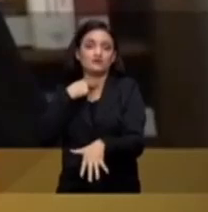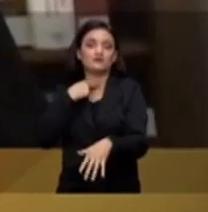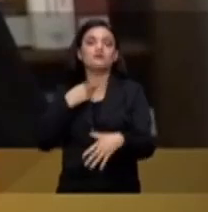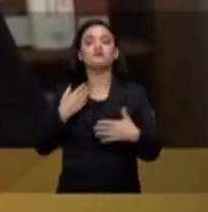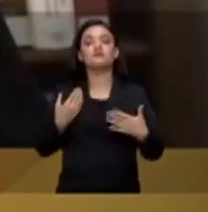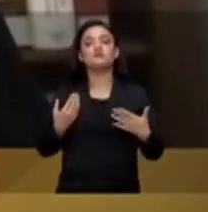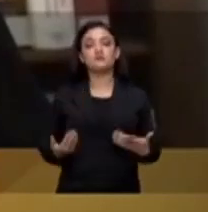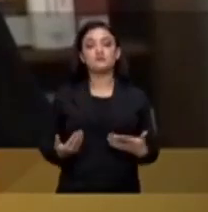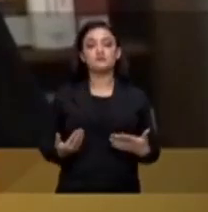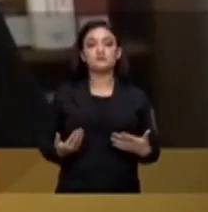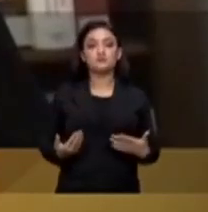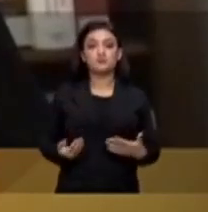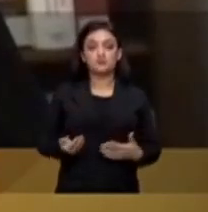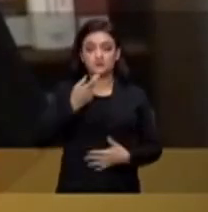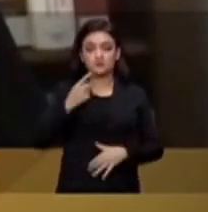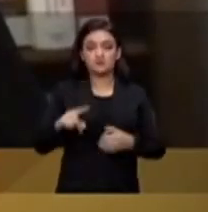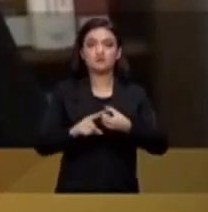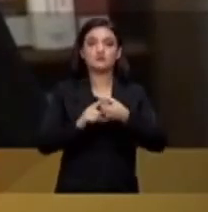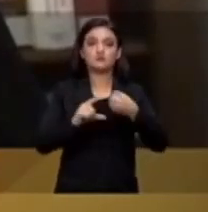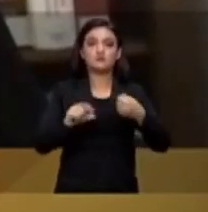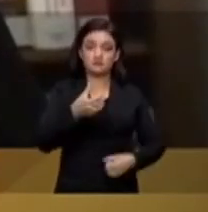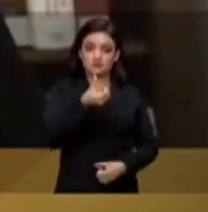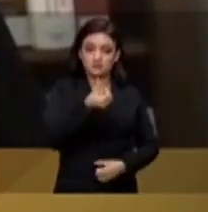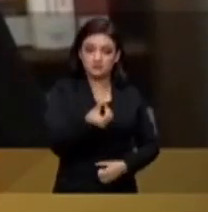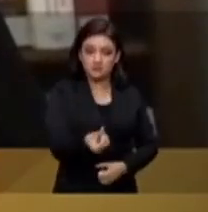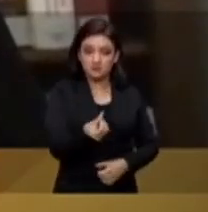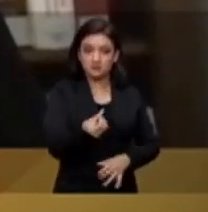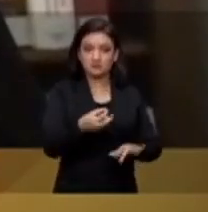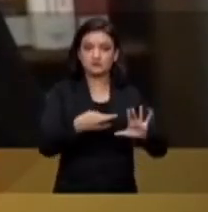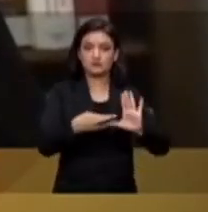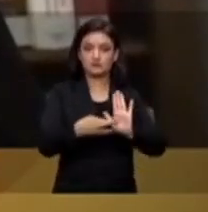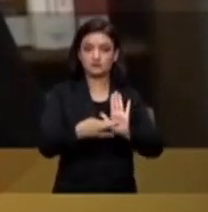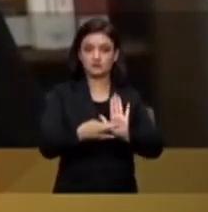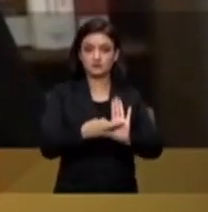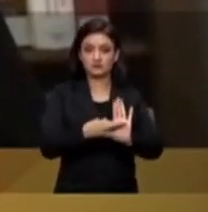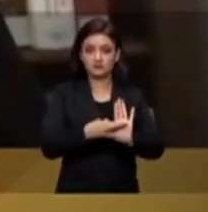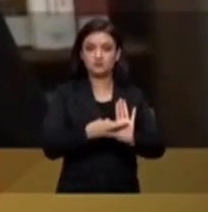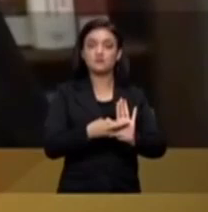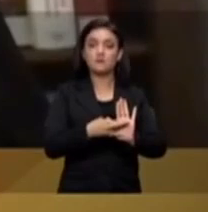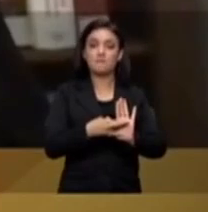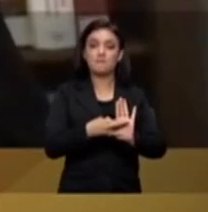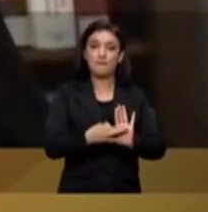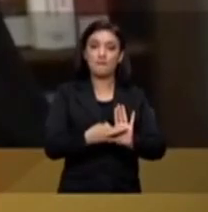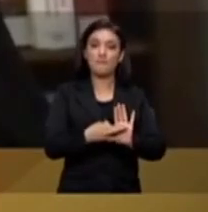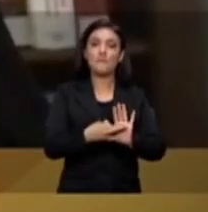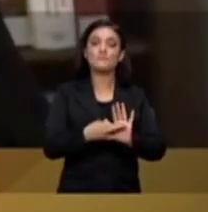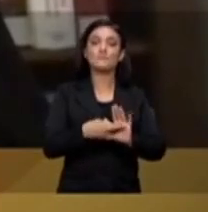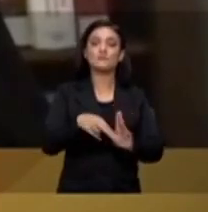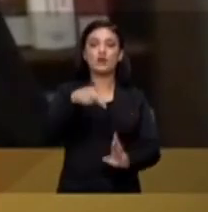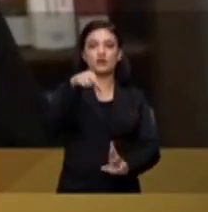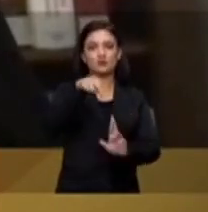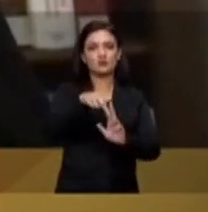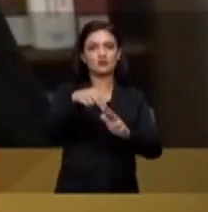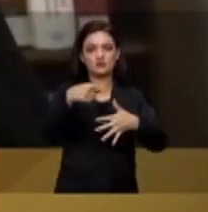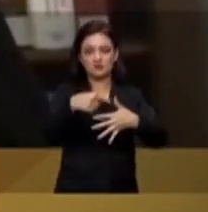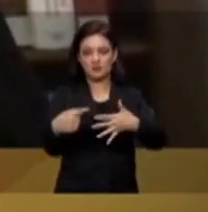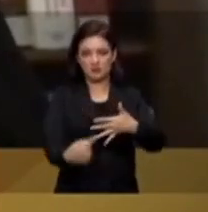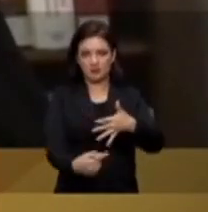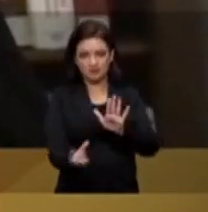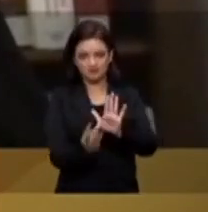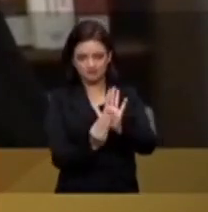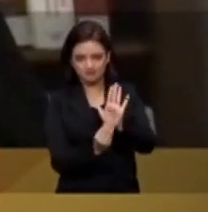então, o artigo 6º do nosso Regimento Interno, com seus incisos todos,